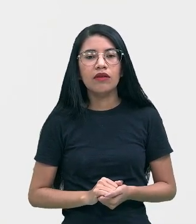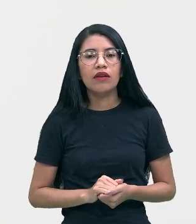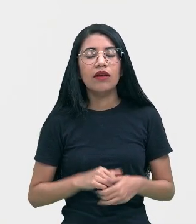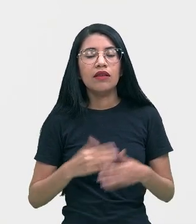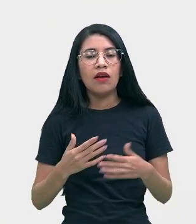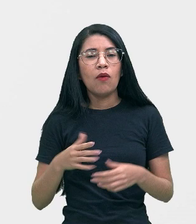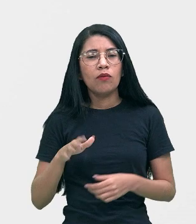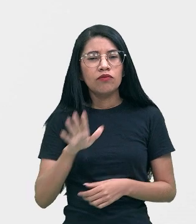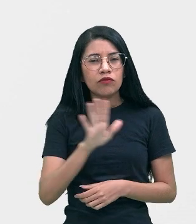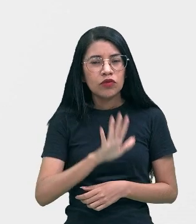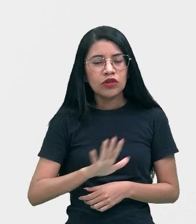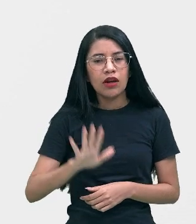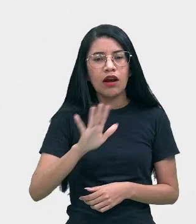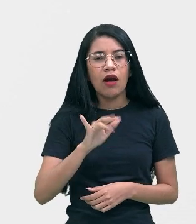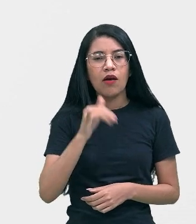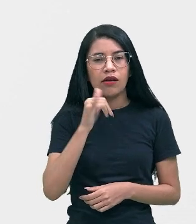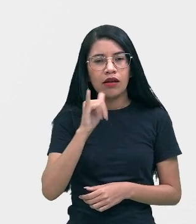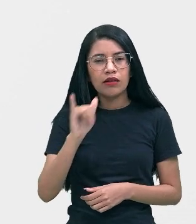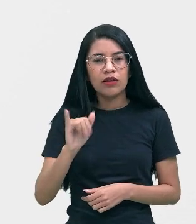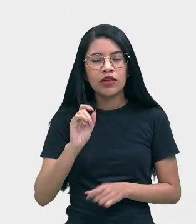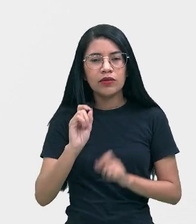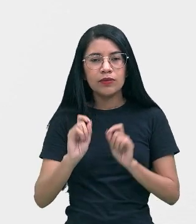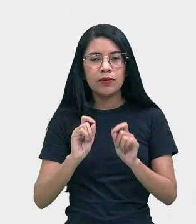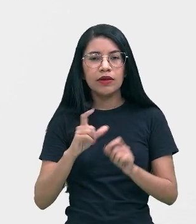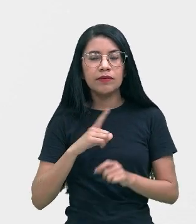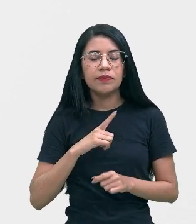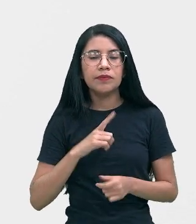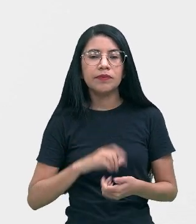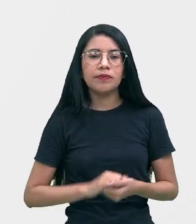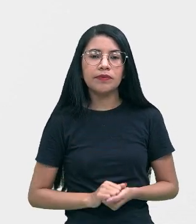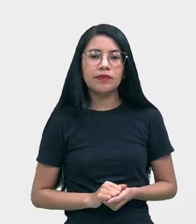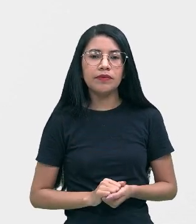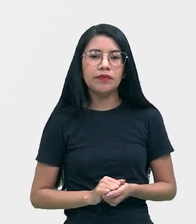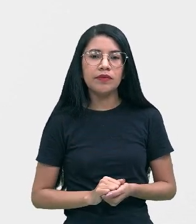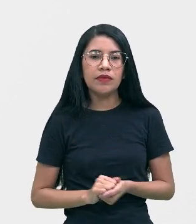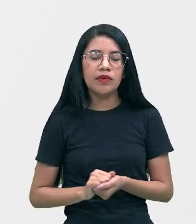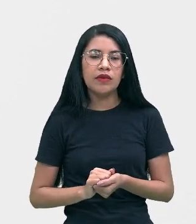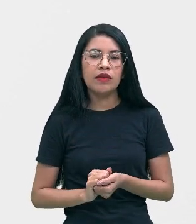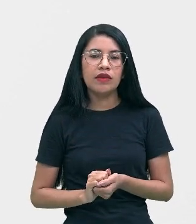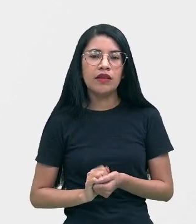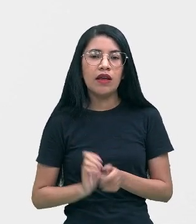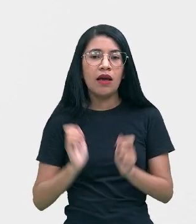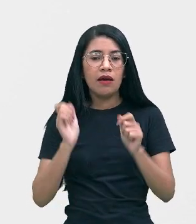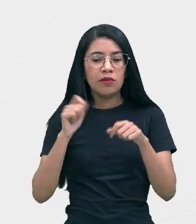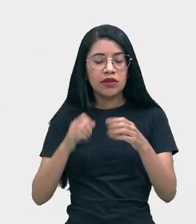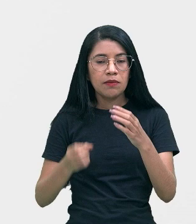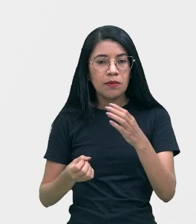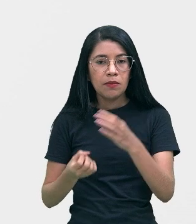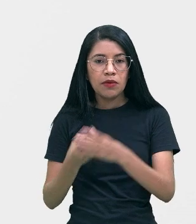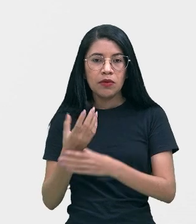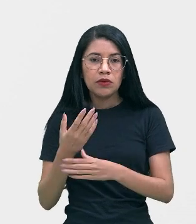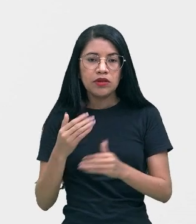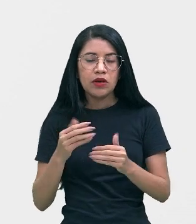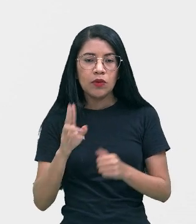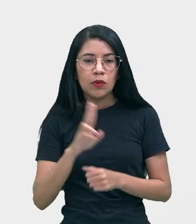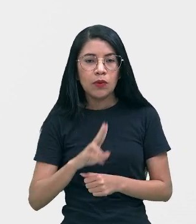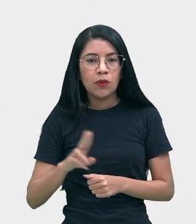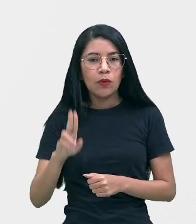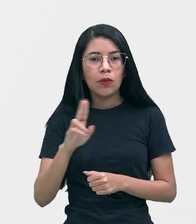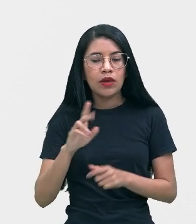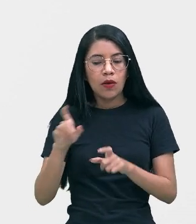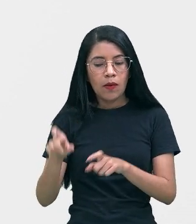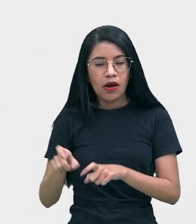fontes de energia, que fontes de energia? Os biocombustíveis. Costumam ser produzidas a partir de produtos agrícolas